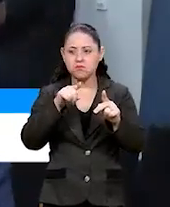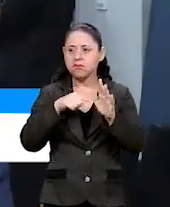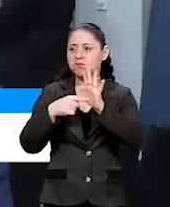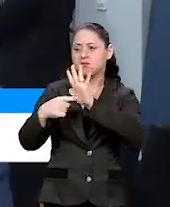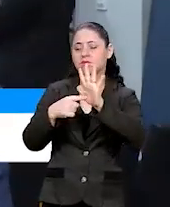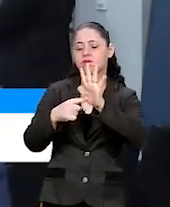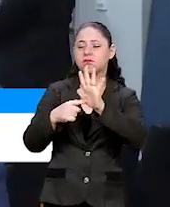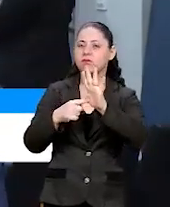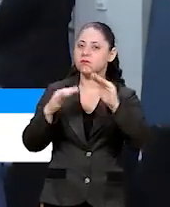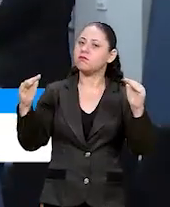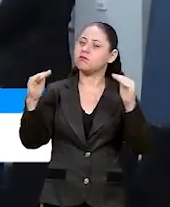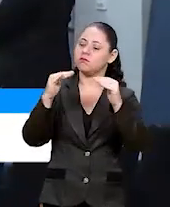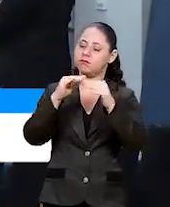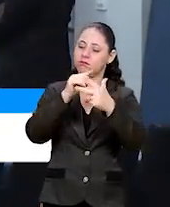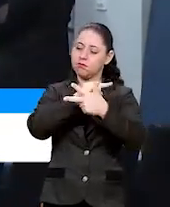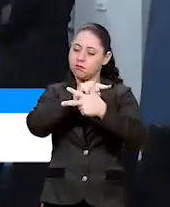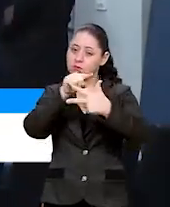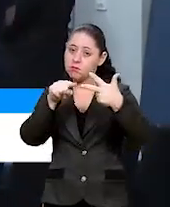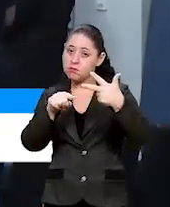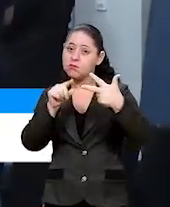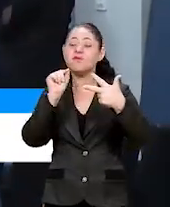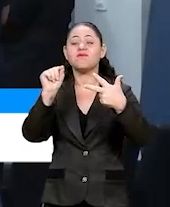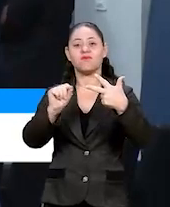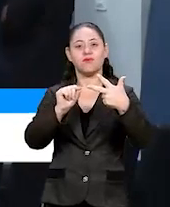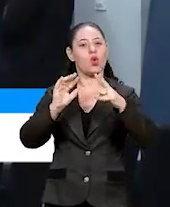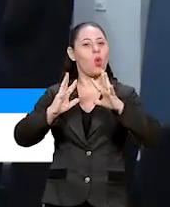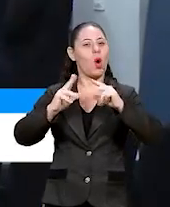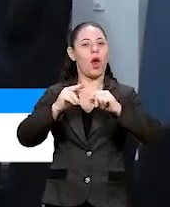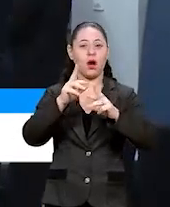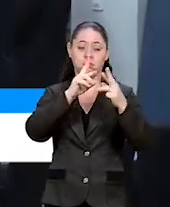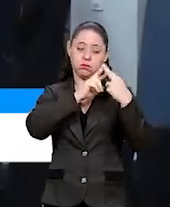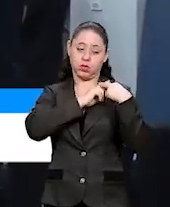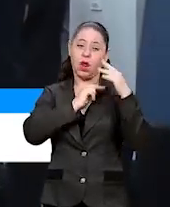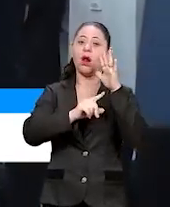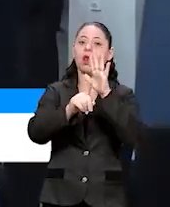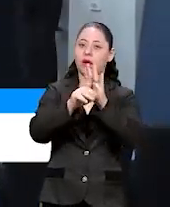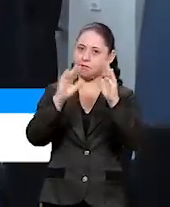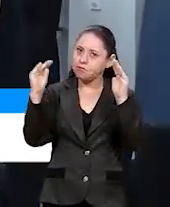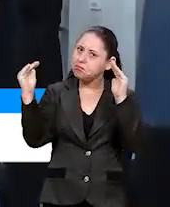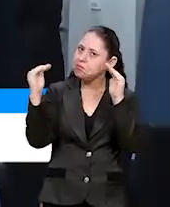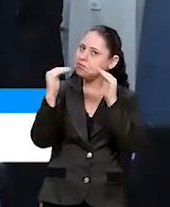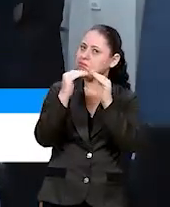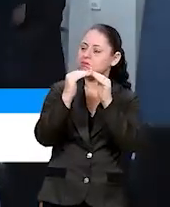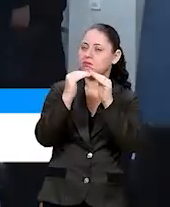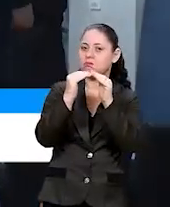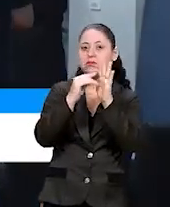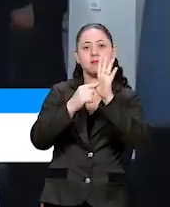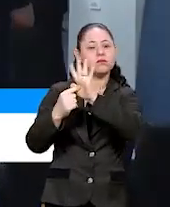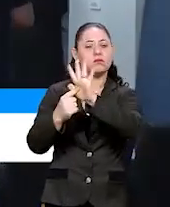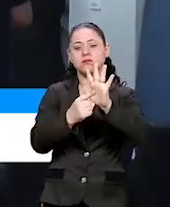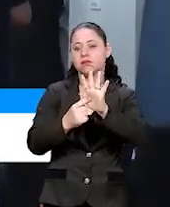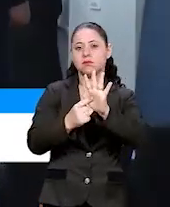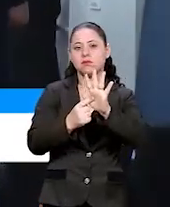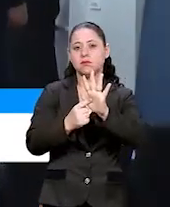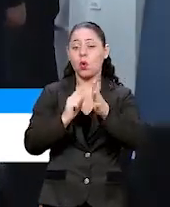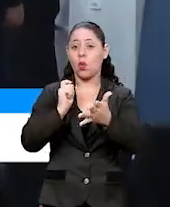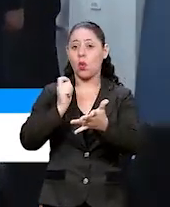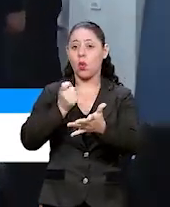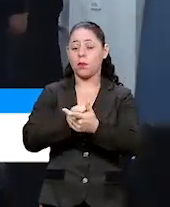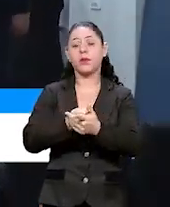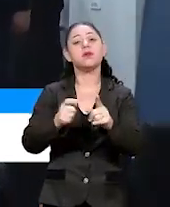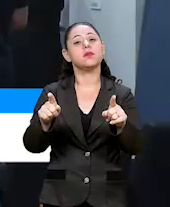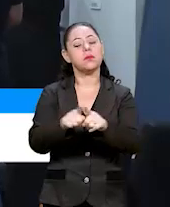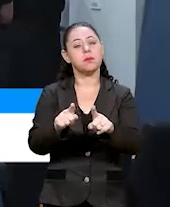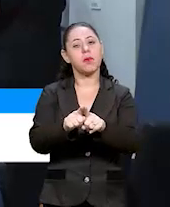que todos os poderes estão abaixo aí do que preconiza aí a lei de responsabil ilidade fiscal mostrando né que estamos Além de estar